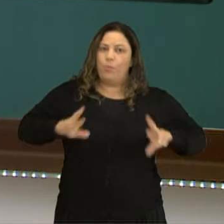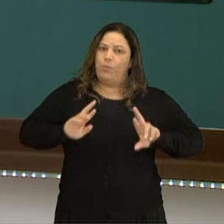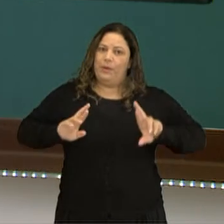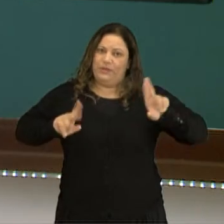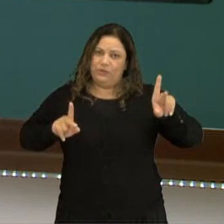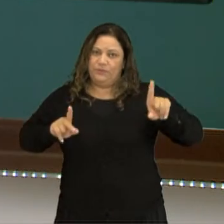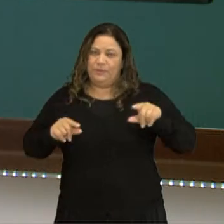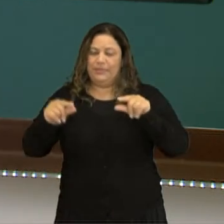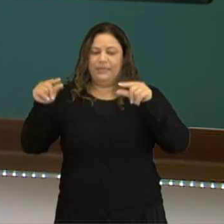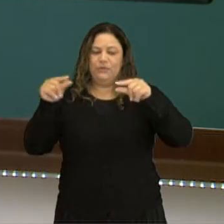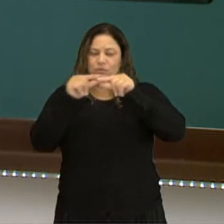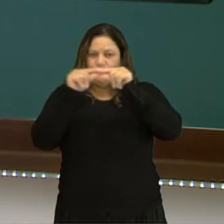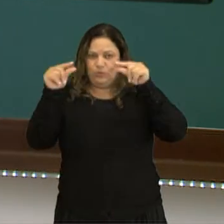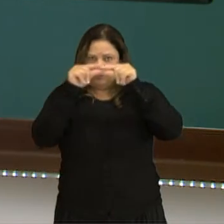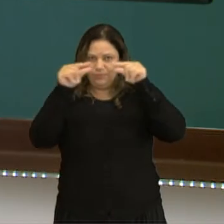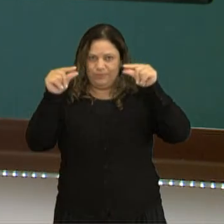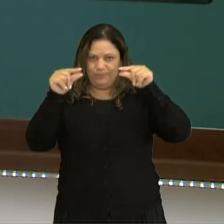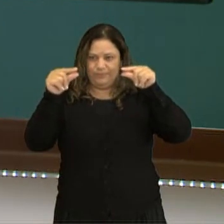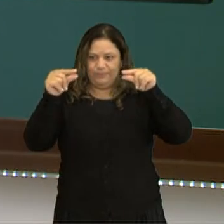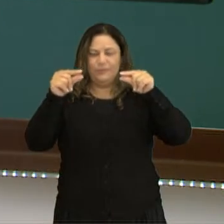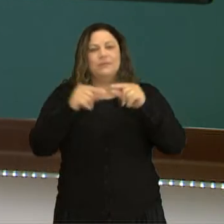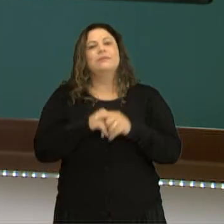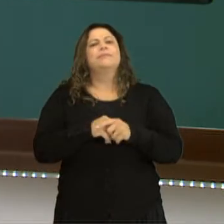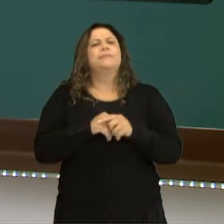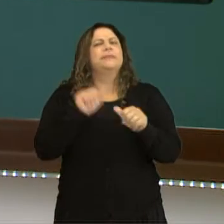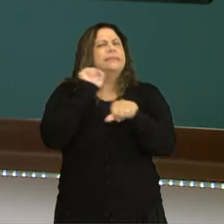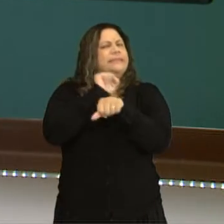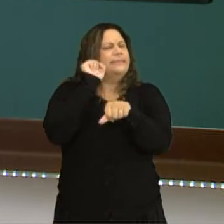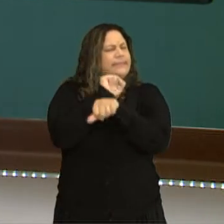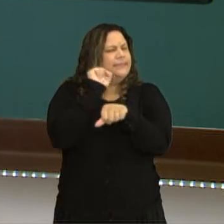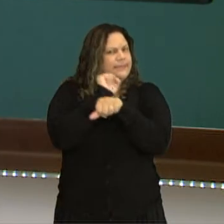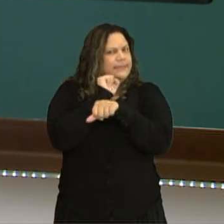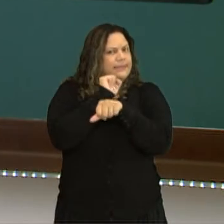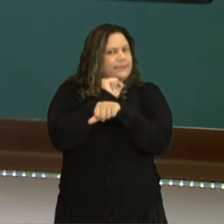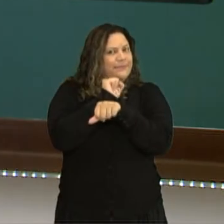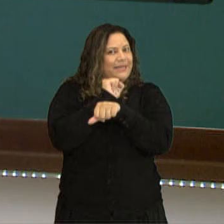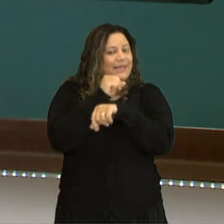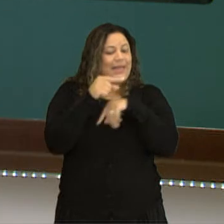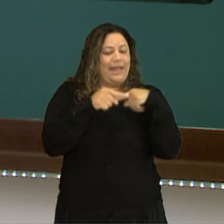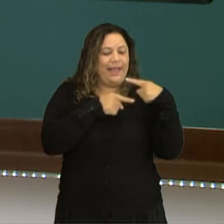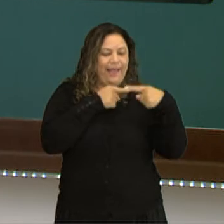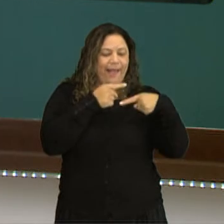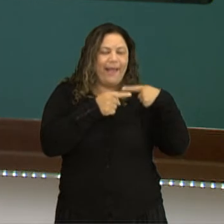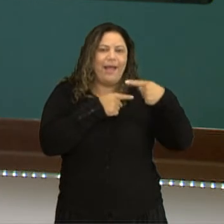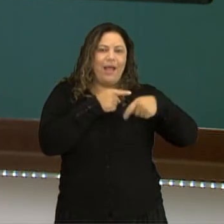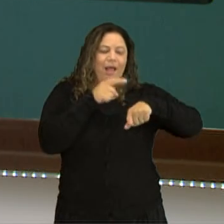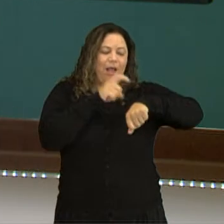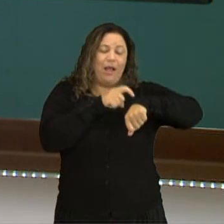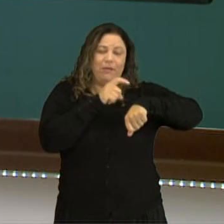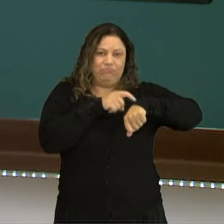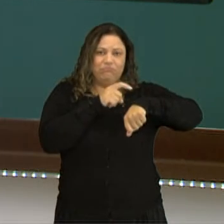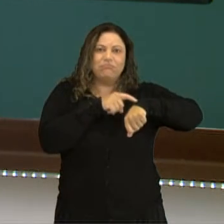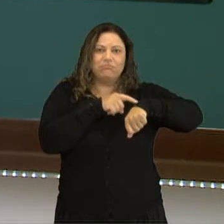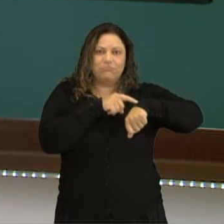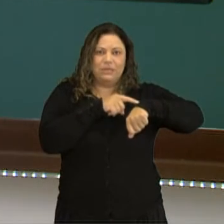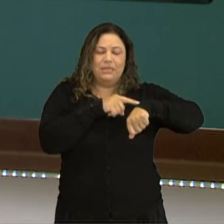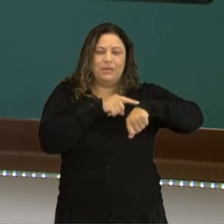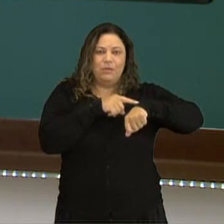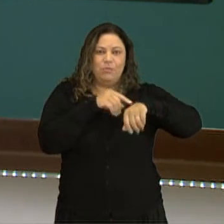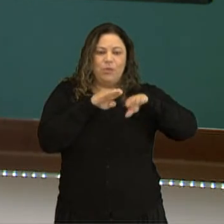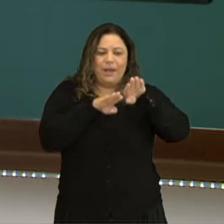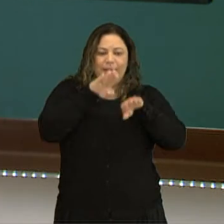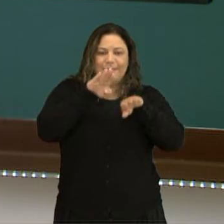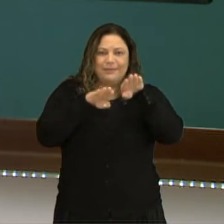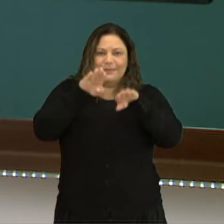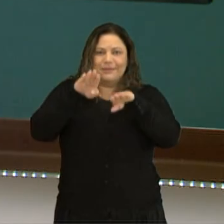termômetro? E você tem que esperar um tempo para que o termômetro e o corpo eles entrem em equilíbrio térmico,